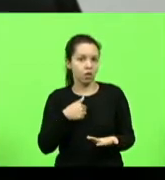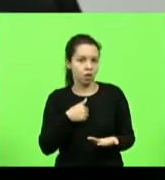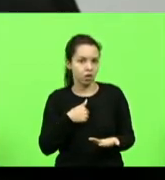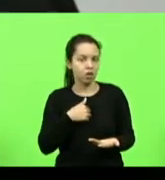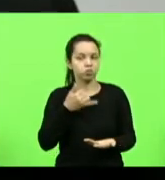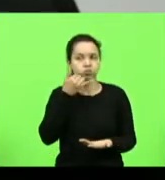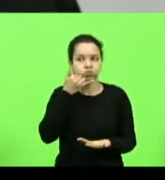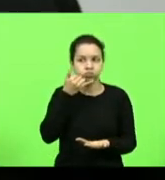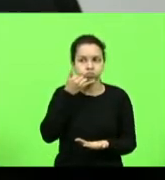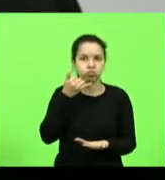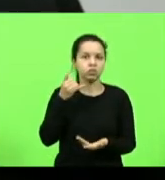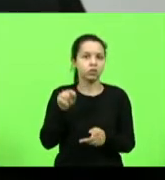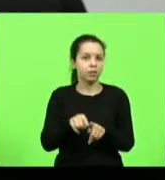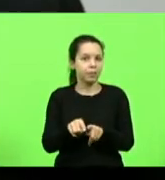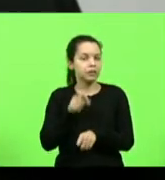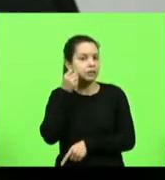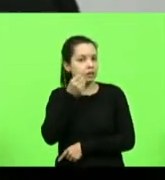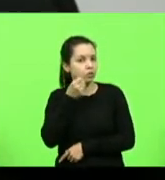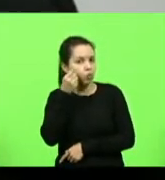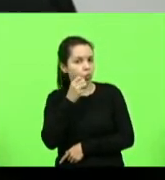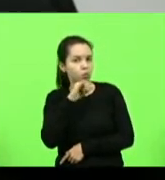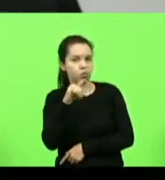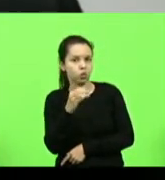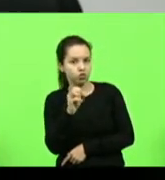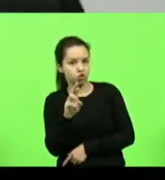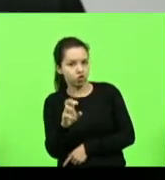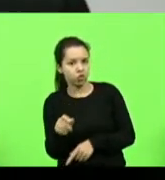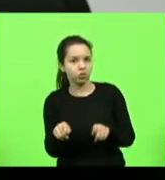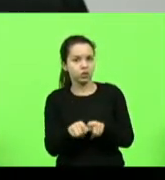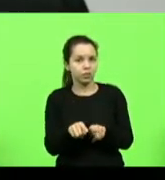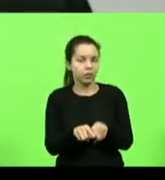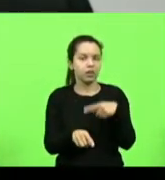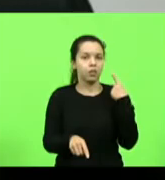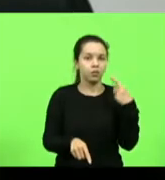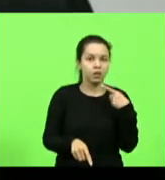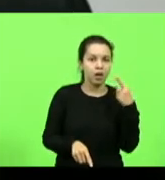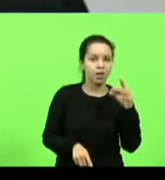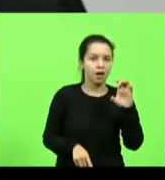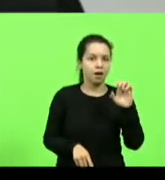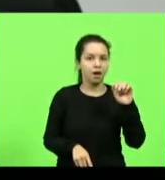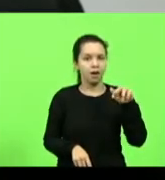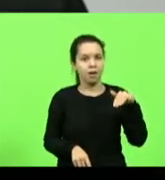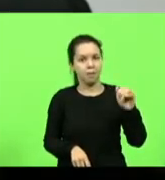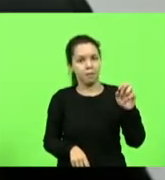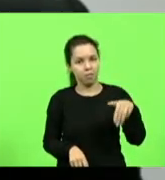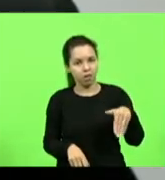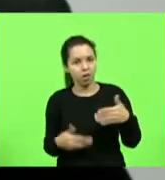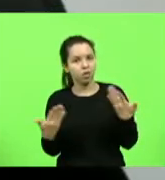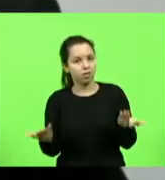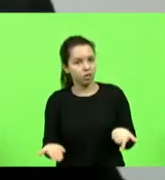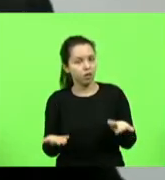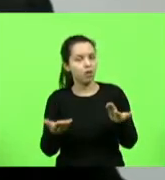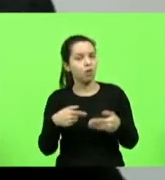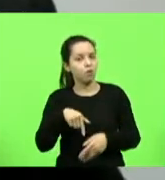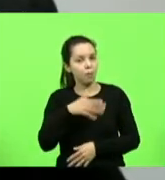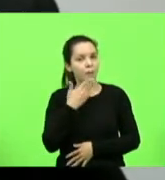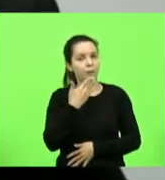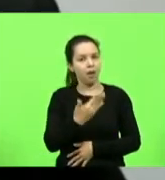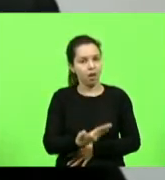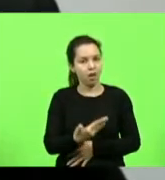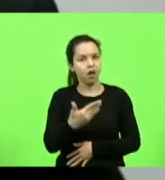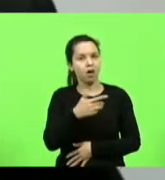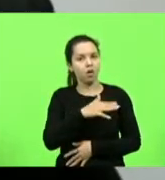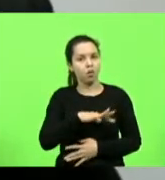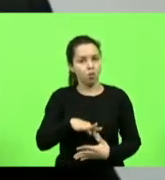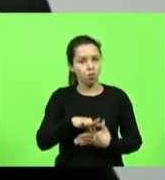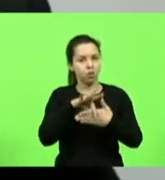para que ele nos ajude lá em Brasília, com a deputada Carmen Zanotto. E a gente pede, né, que o líder